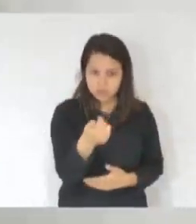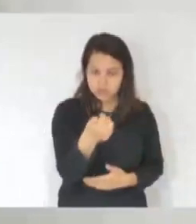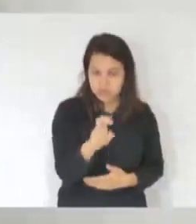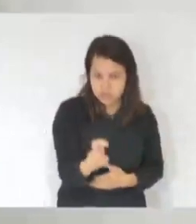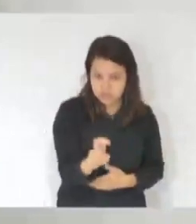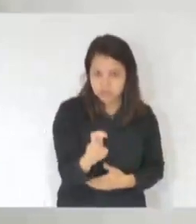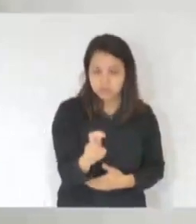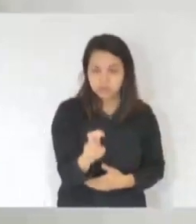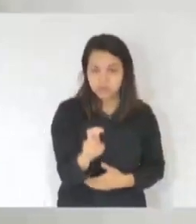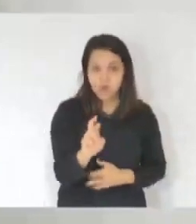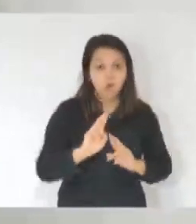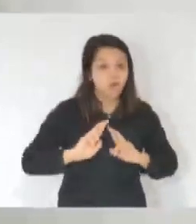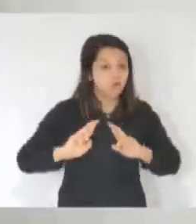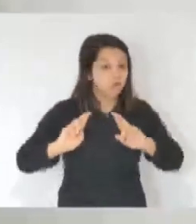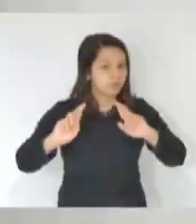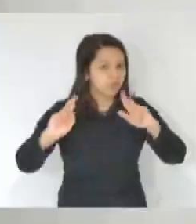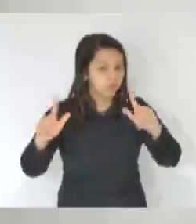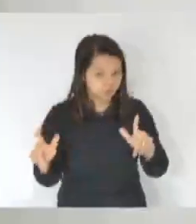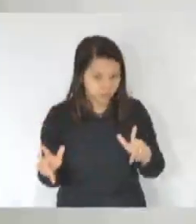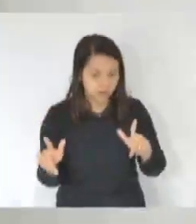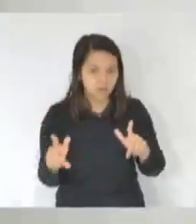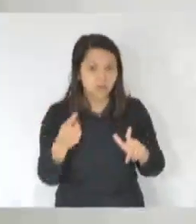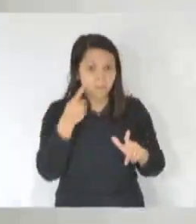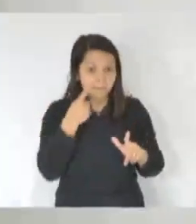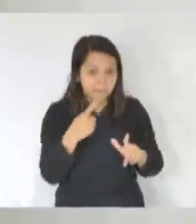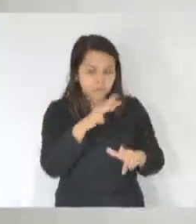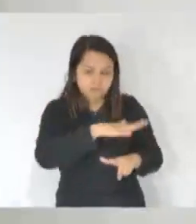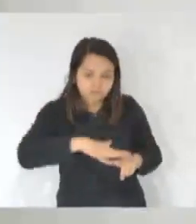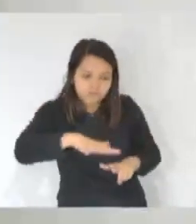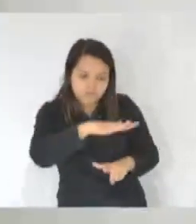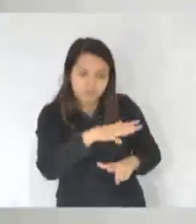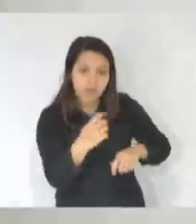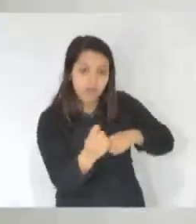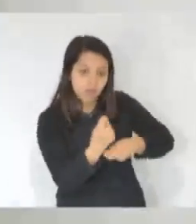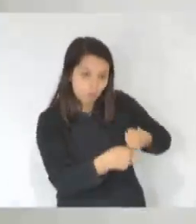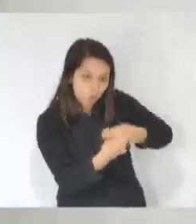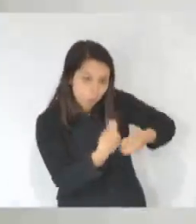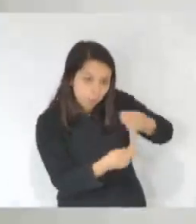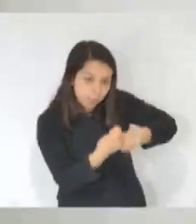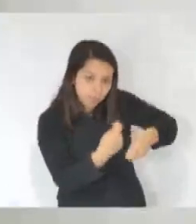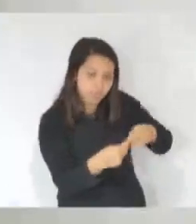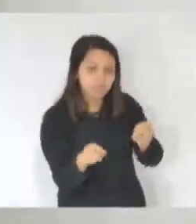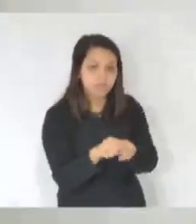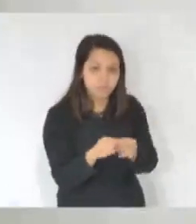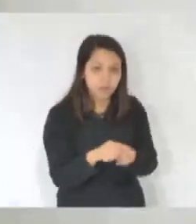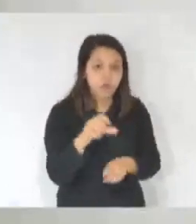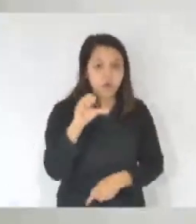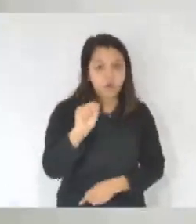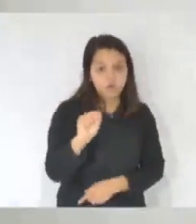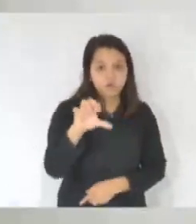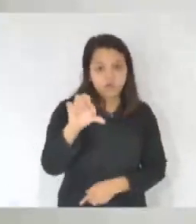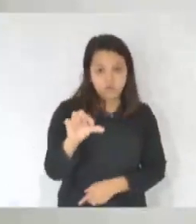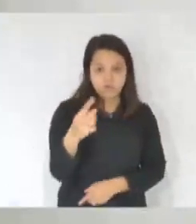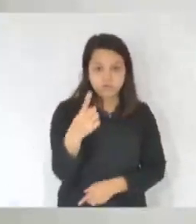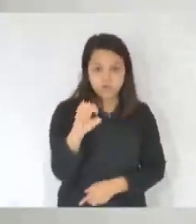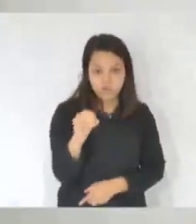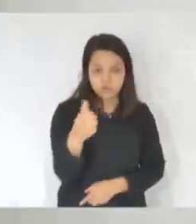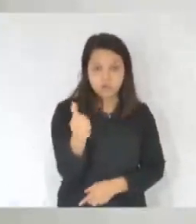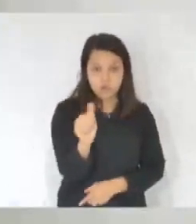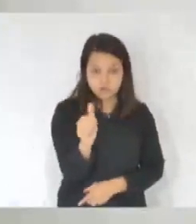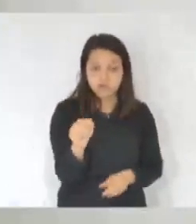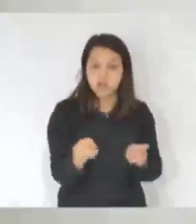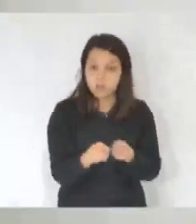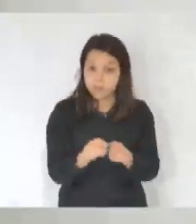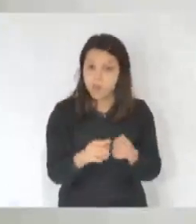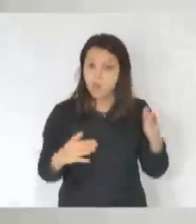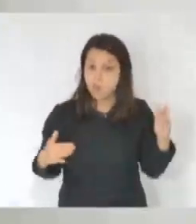perspectiva, na dimensão econômica, nós temos o 8, 9, 10 e 11. E ainda, por último, e aí